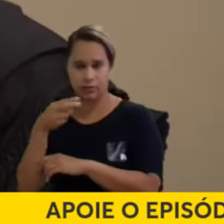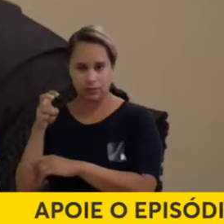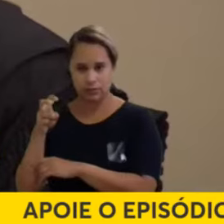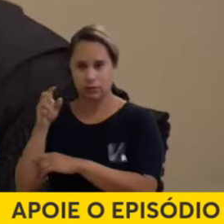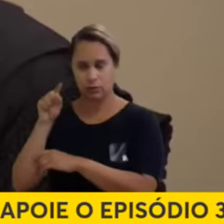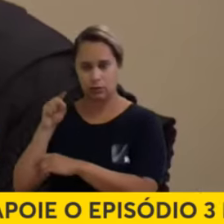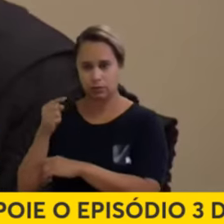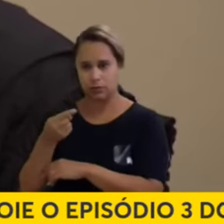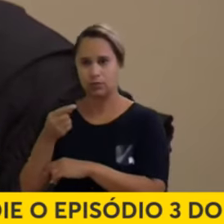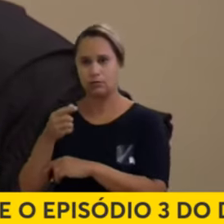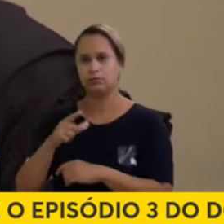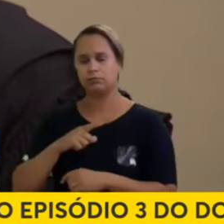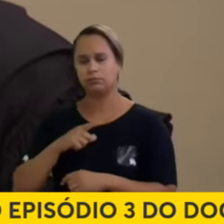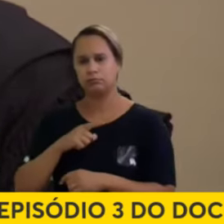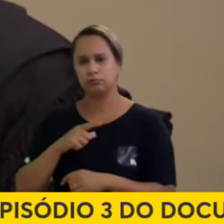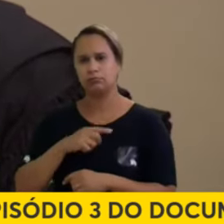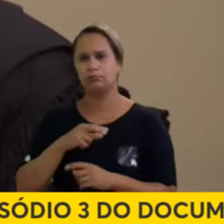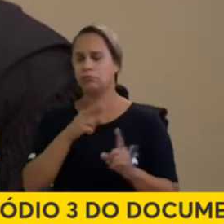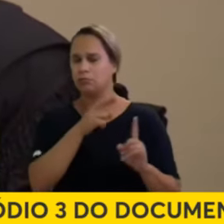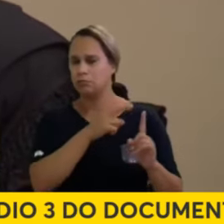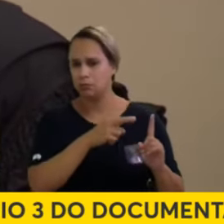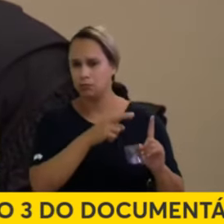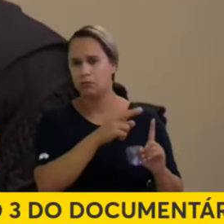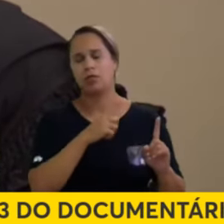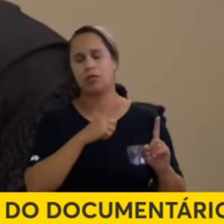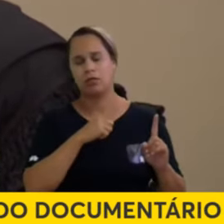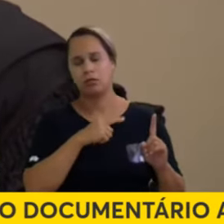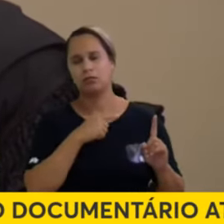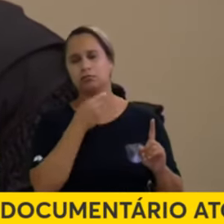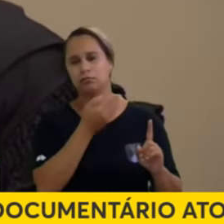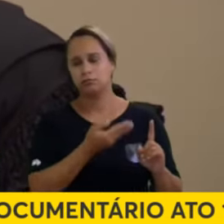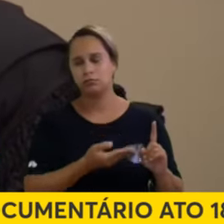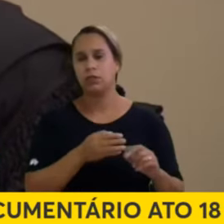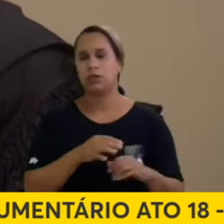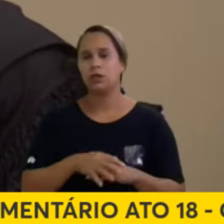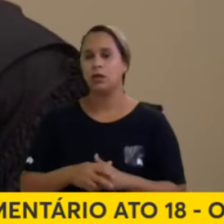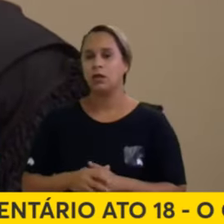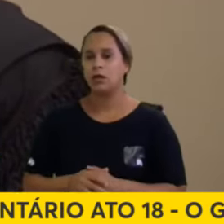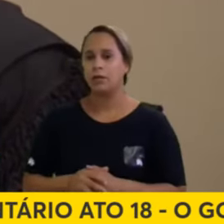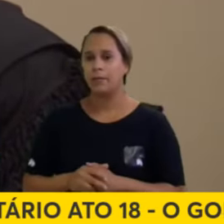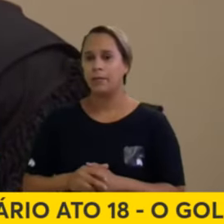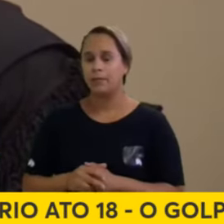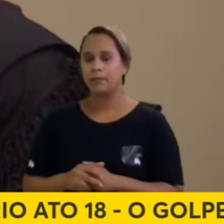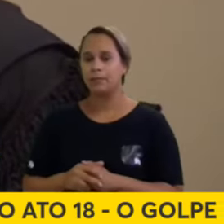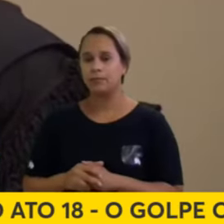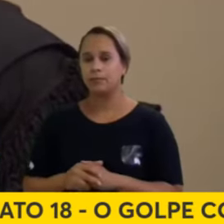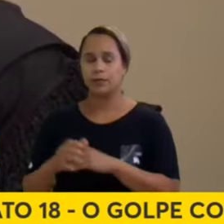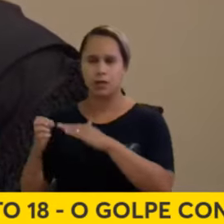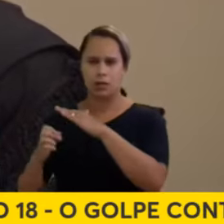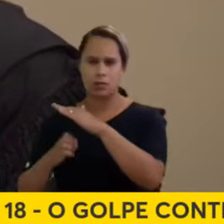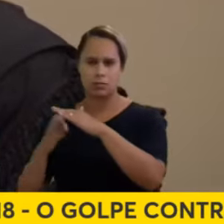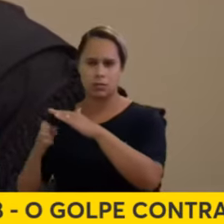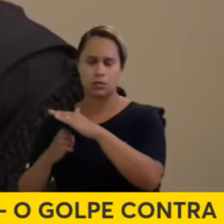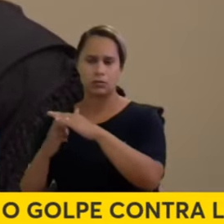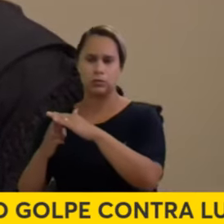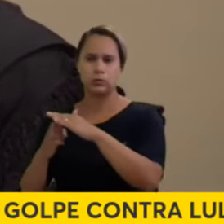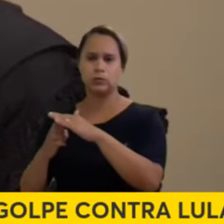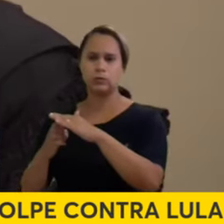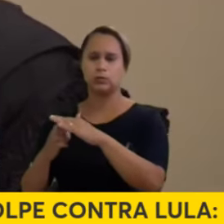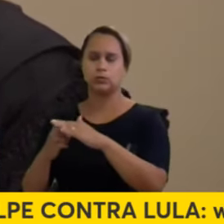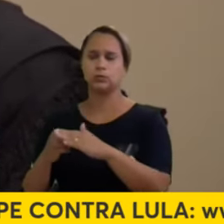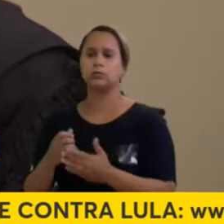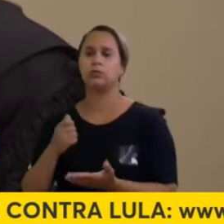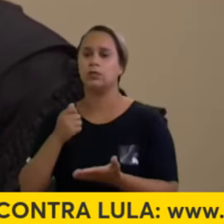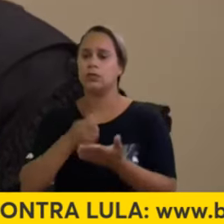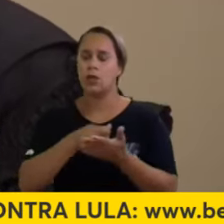os beneficiados o investigado Sérgio moro a pessoa jurídica táxi aéreo Hércules emitiu seis notas fiscais uma de r$ 4000